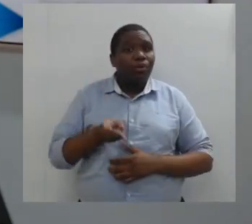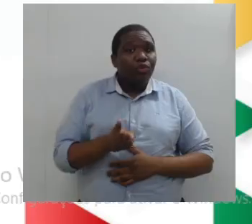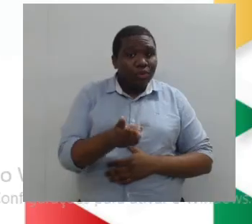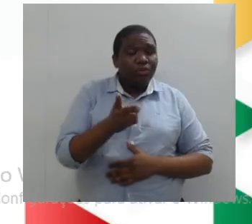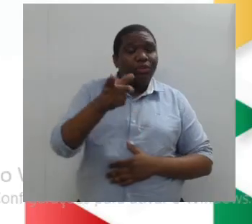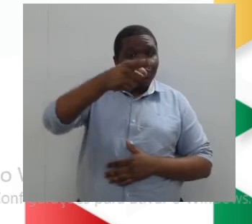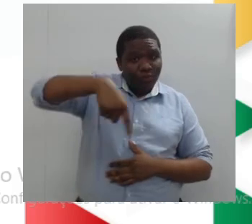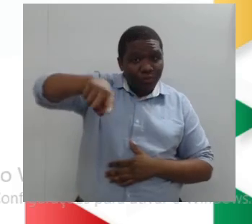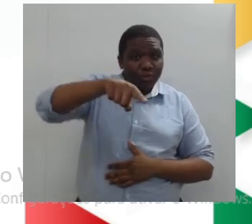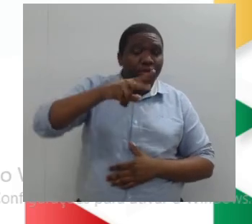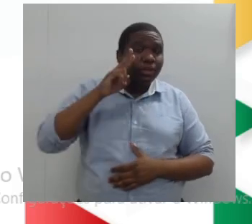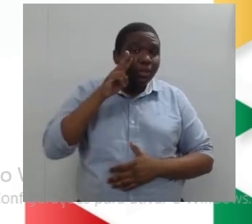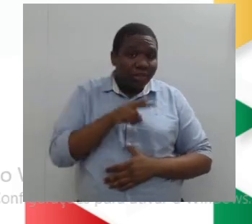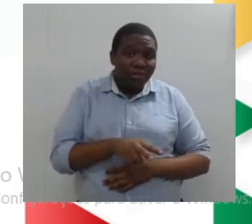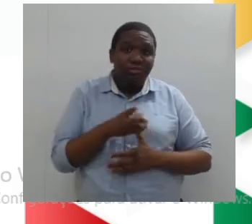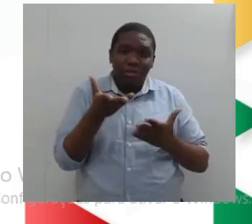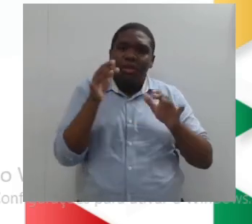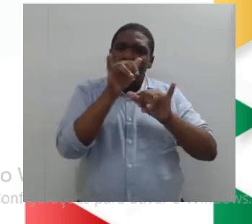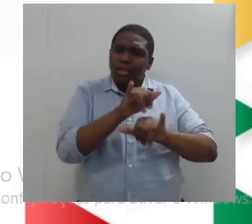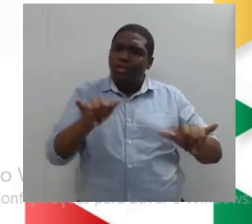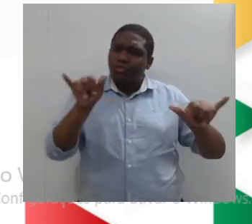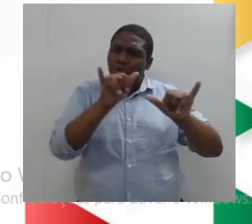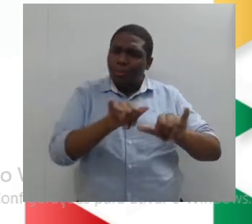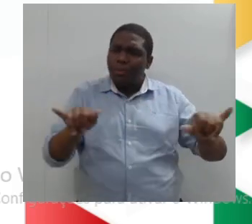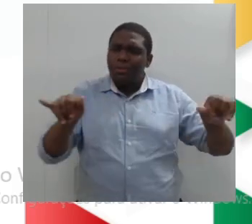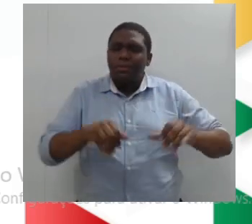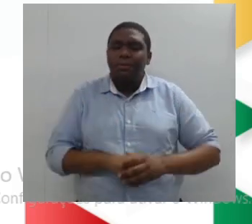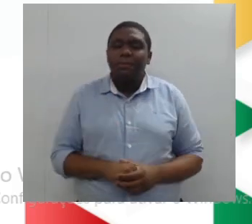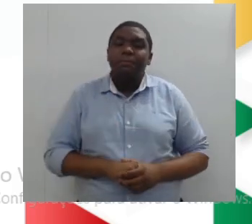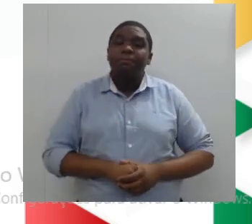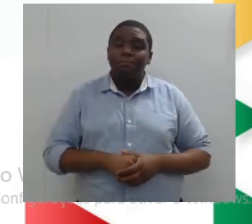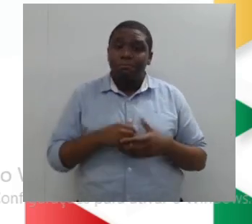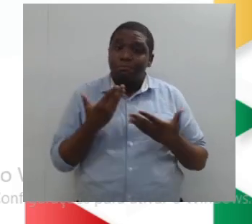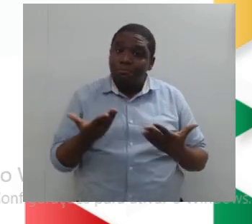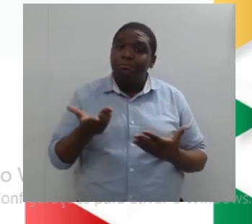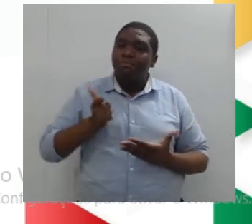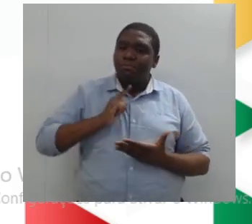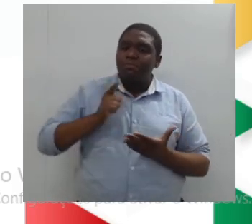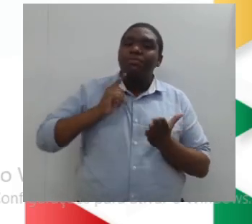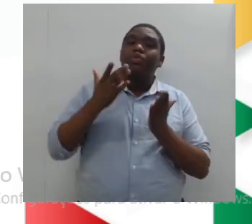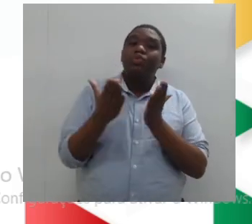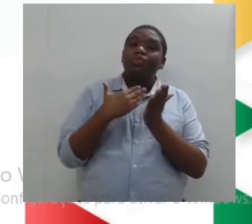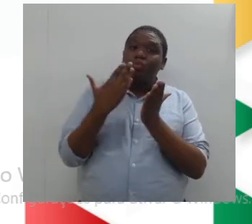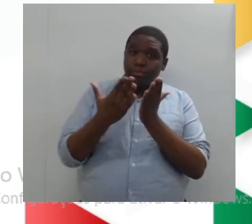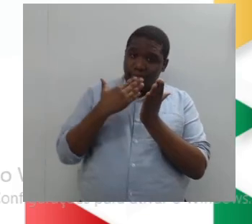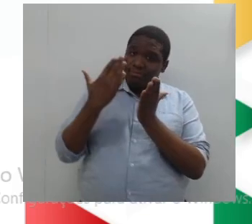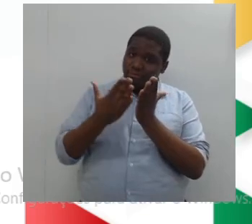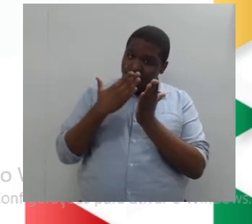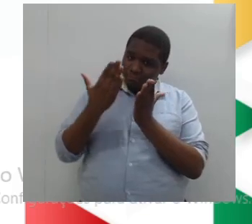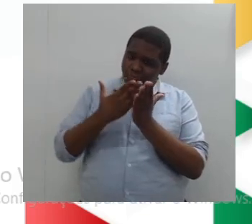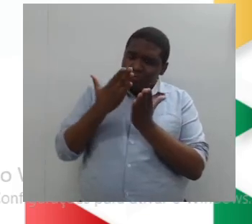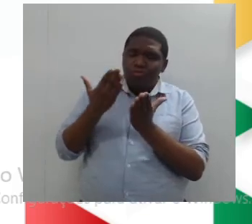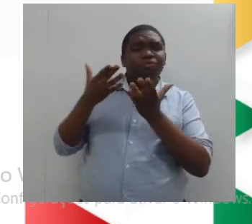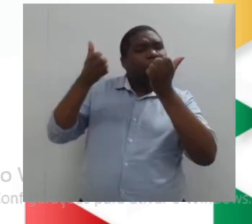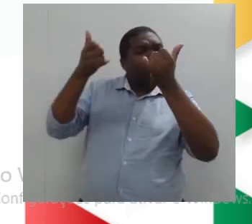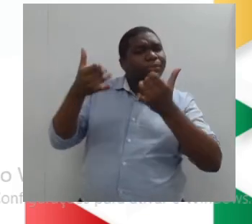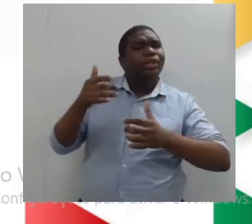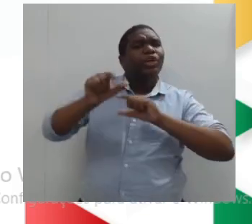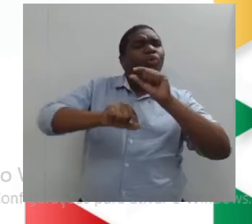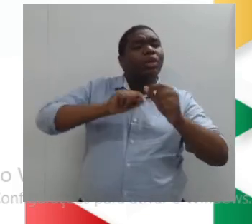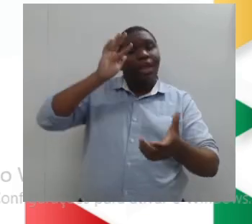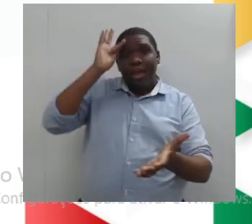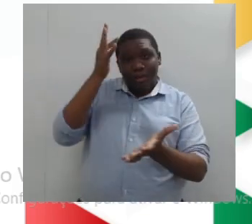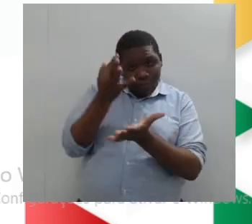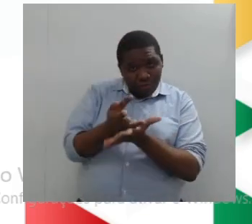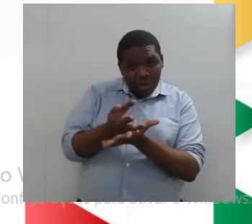para vocês a seguinte informação. De acordo com a Enciclopédia Britânica, a fé Bahá'í é a